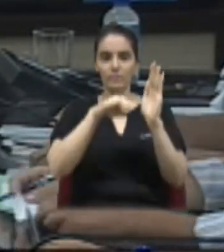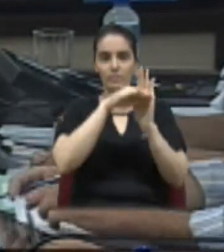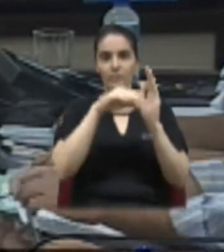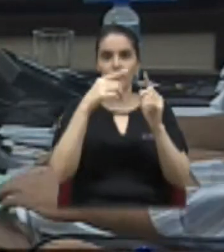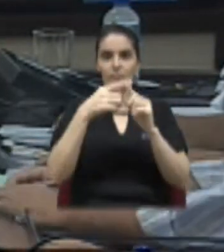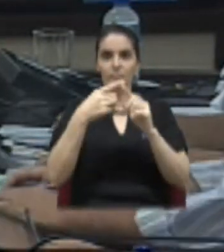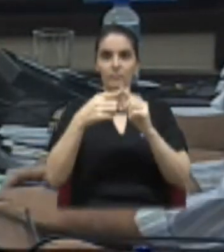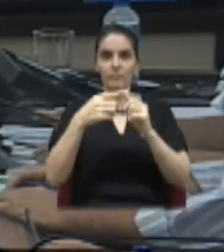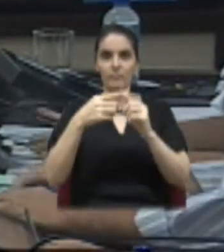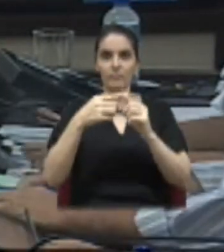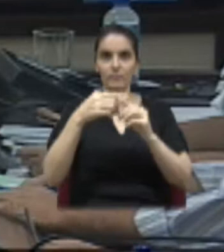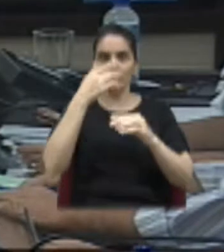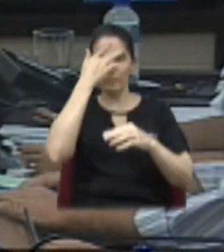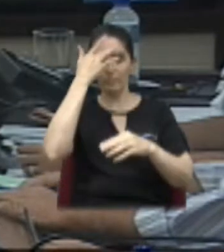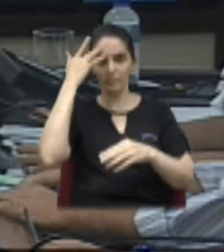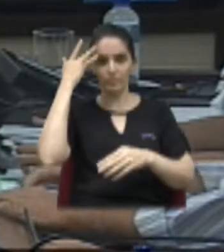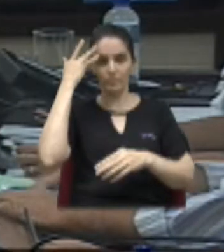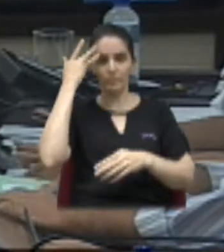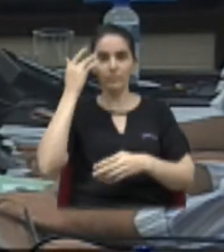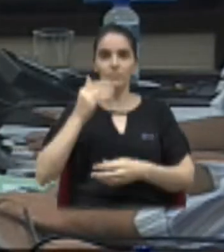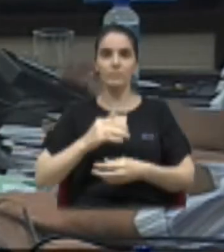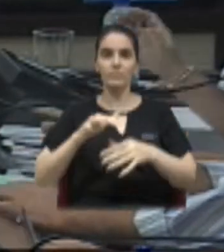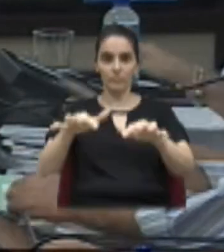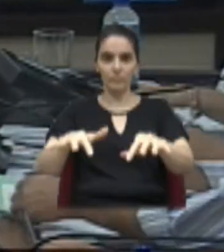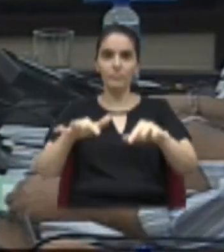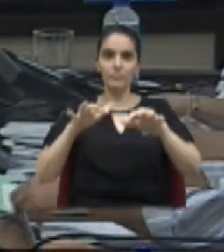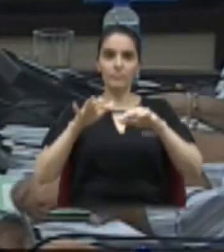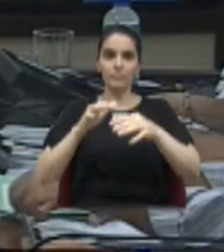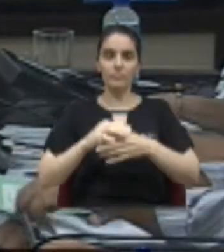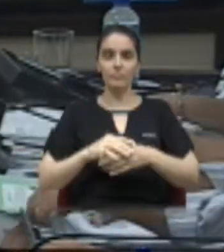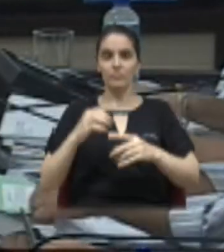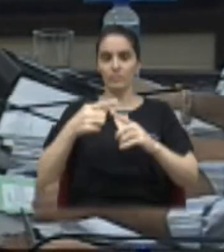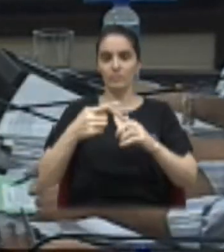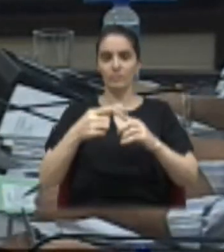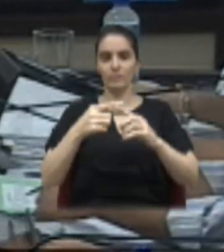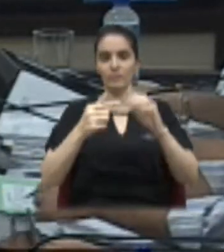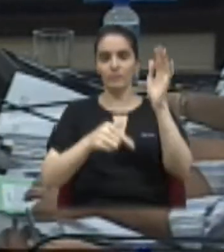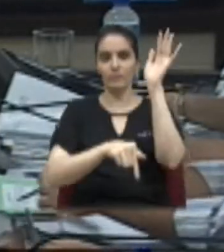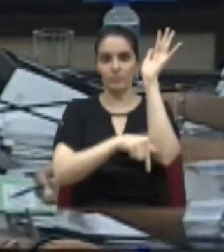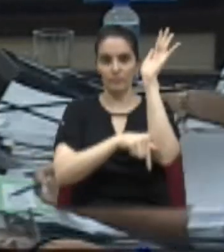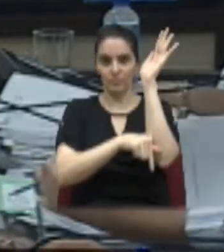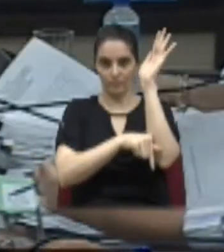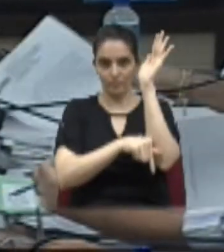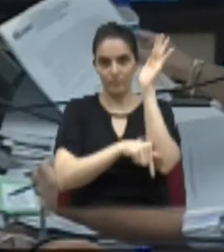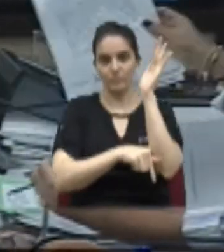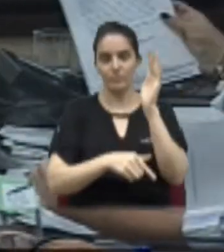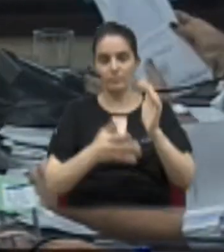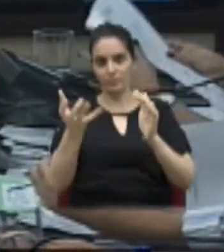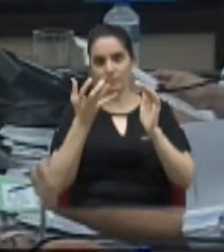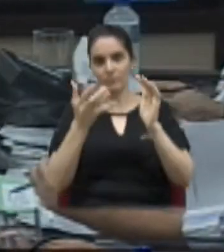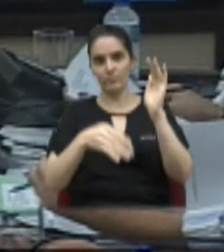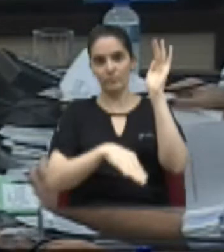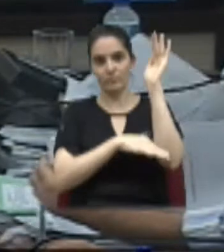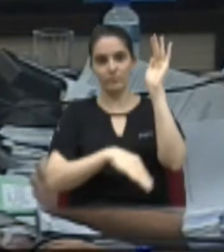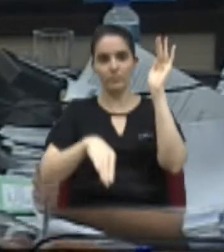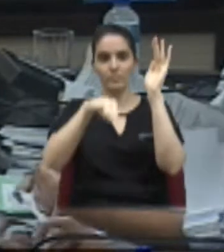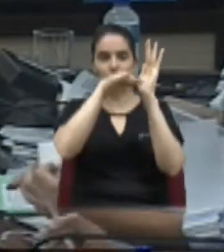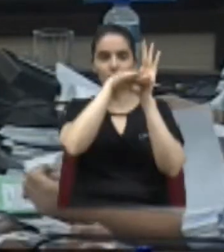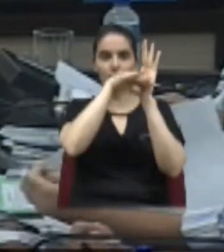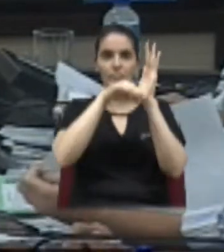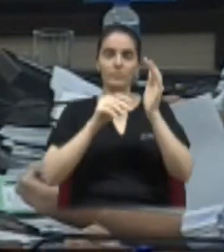presença deles aí, como meu, é o último item da pauta, do item 7.